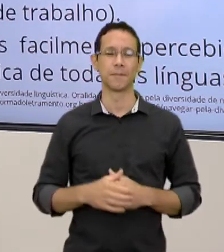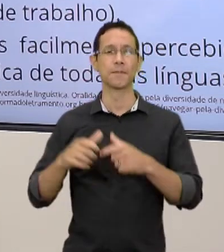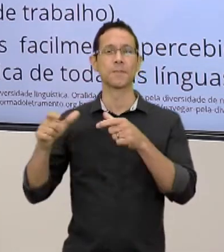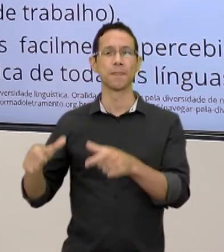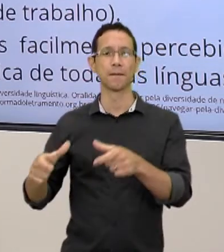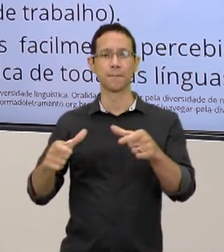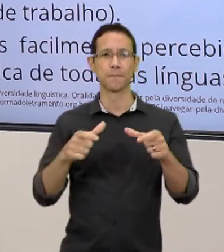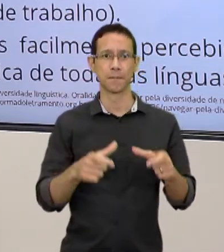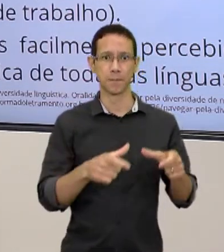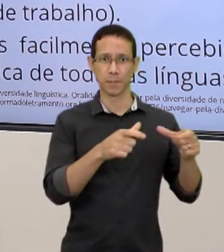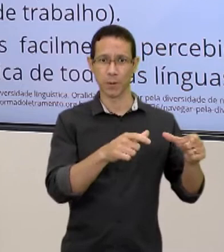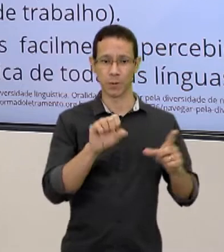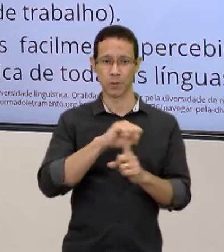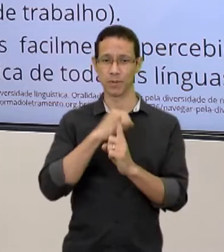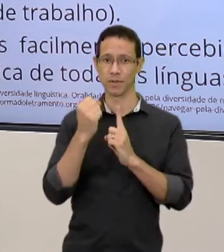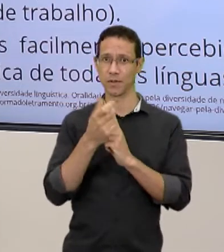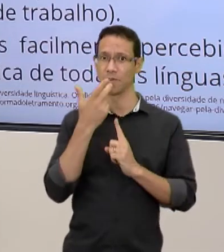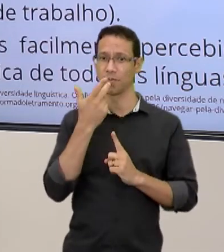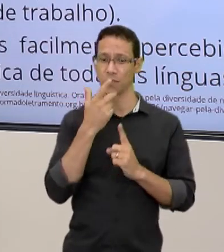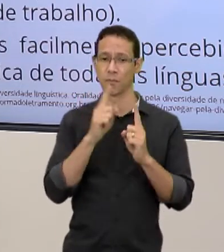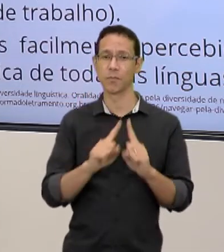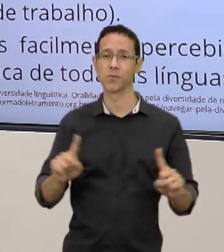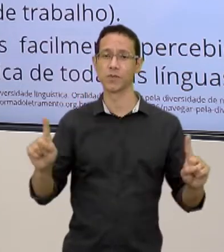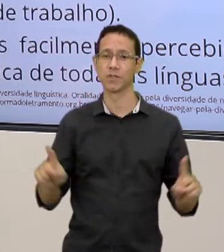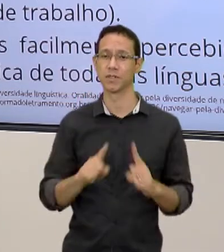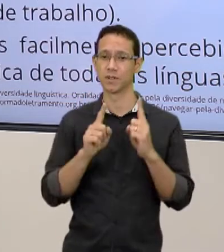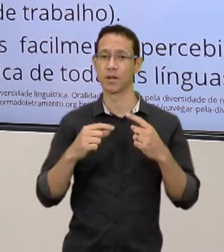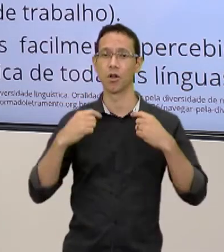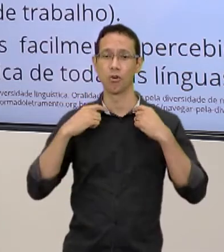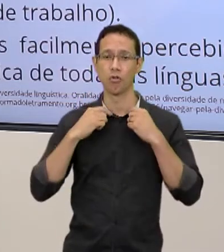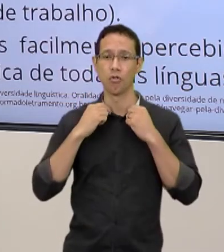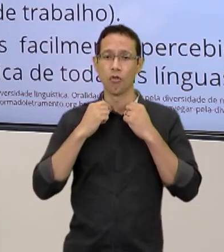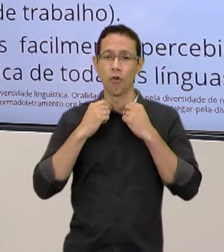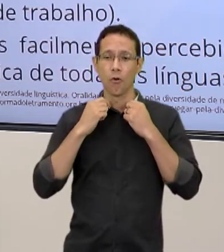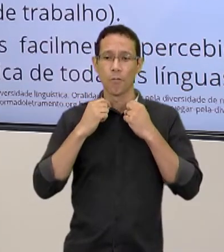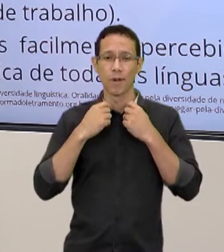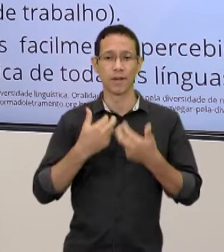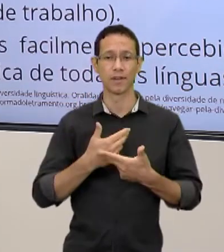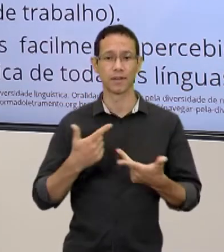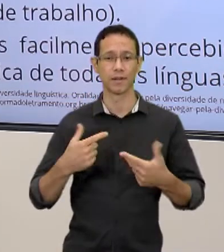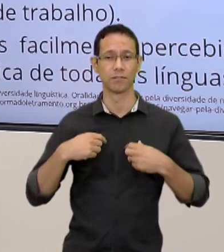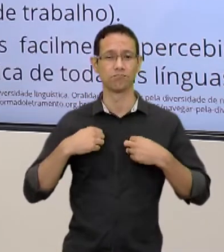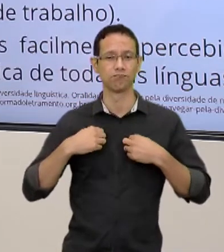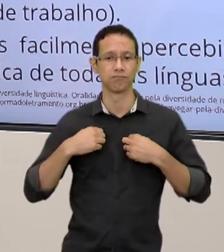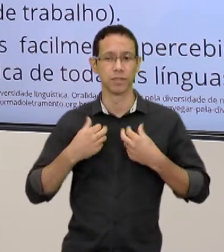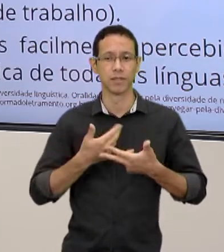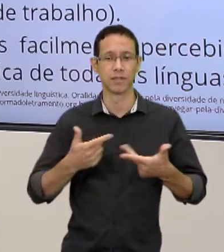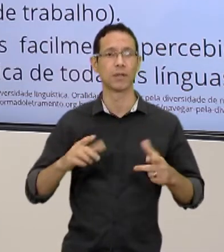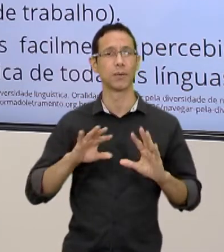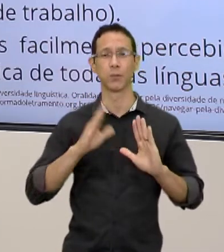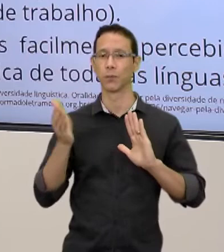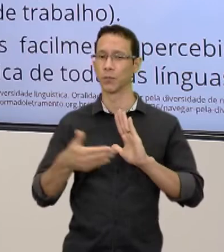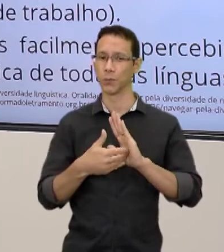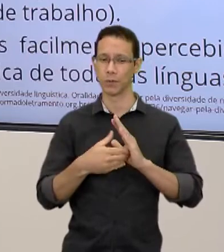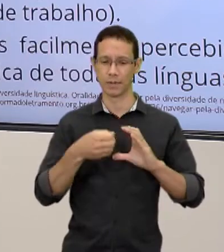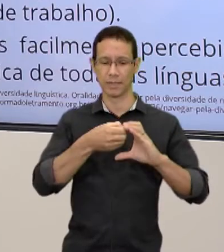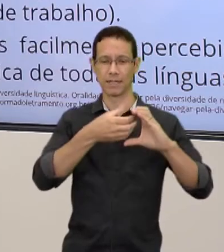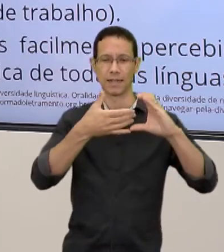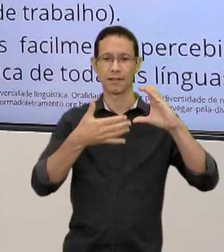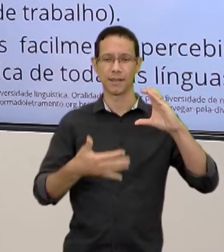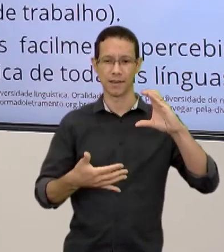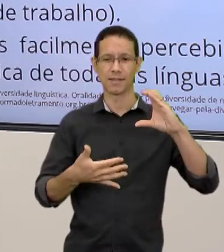né, sociais, como a gente comentou na música, a roupa, tudo isso aí vai interferir, vai trazendo